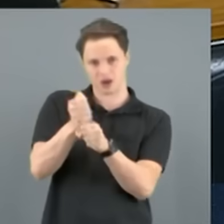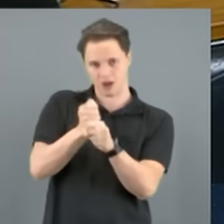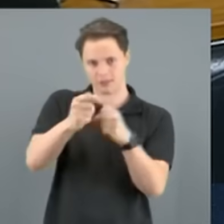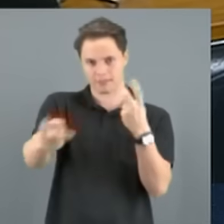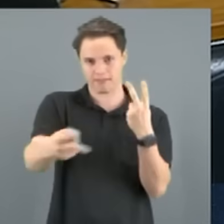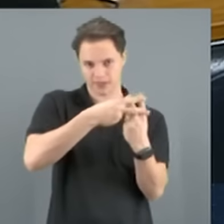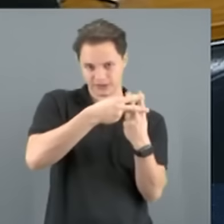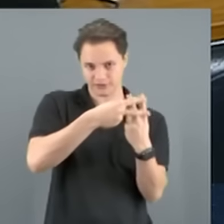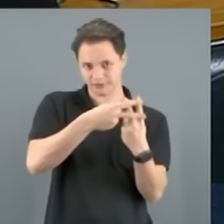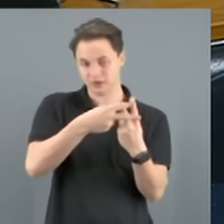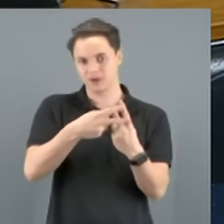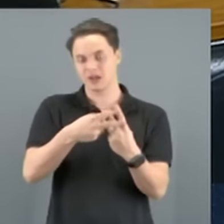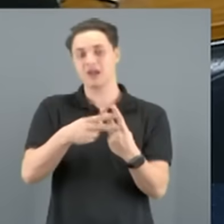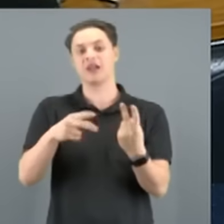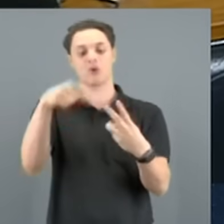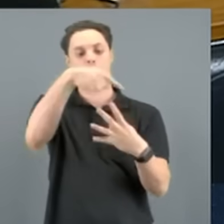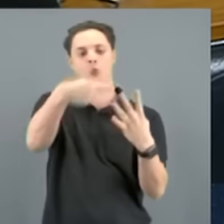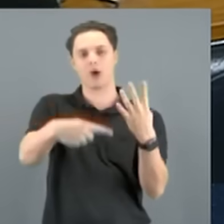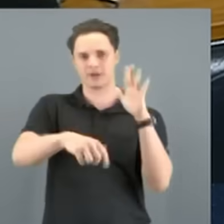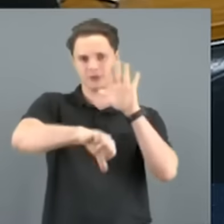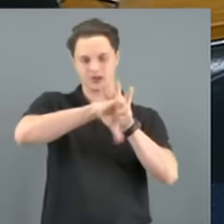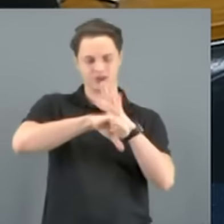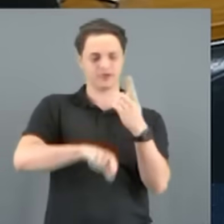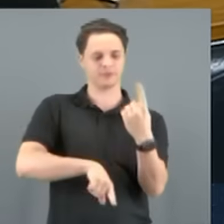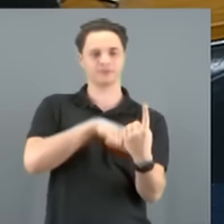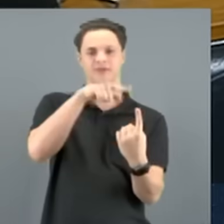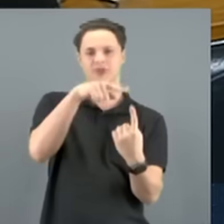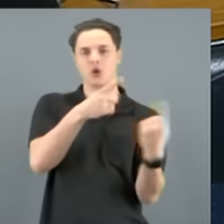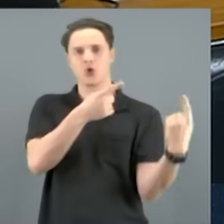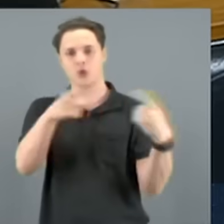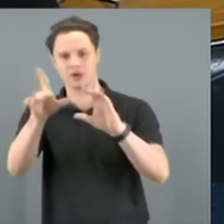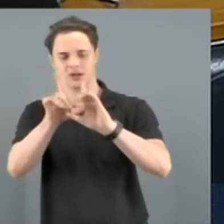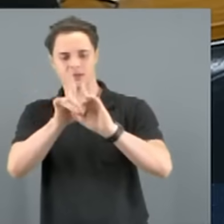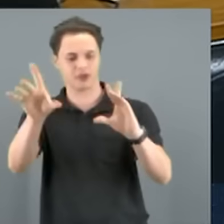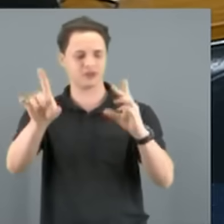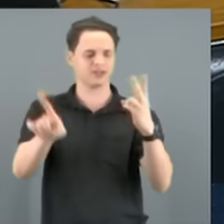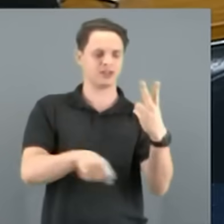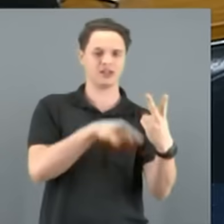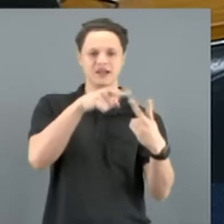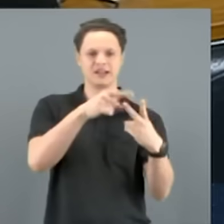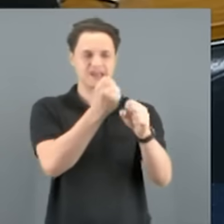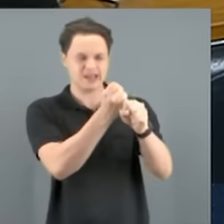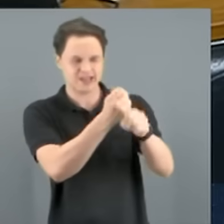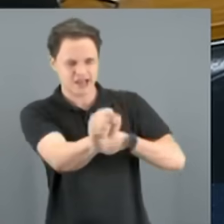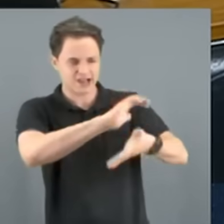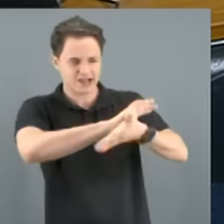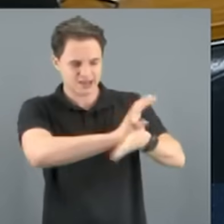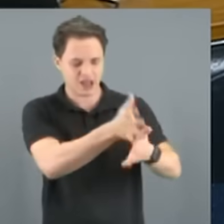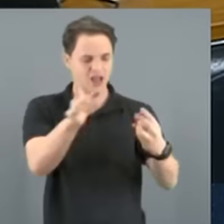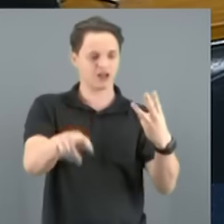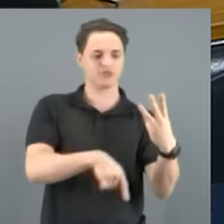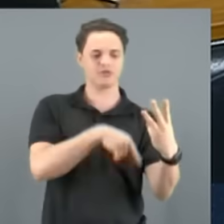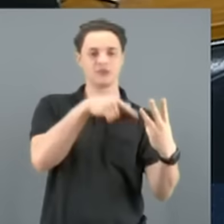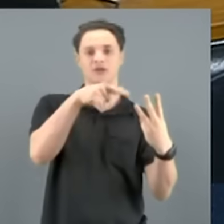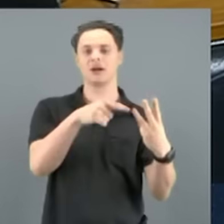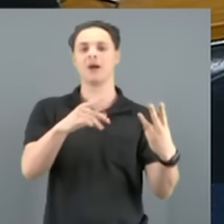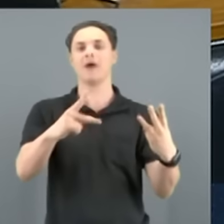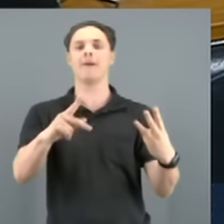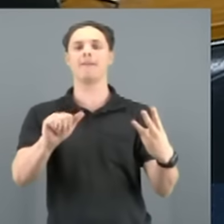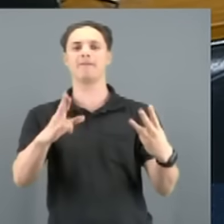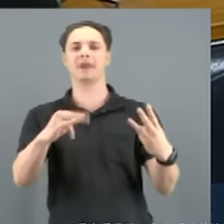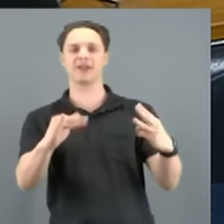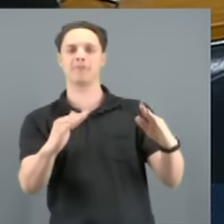estado Seis anos e 6 meses dando qualificado um ano e seis meses de ateroização do patrimônio tombado um ano e seis meses